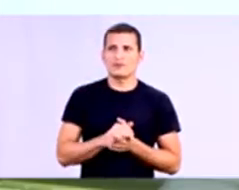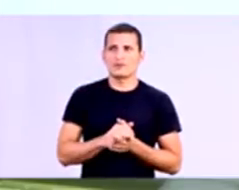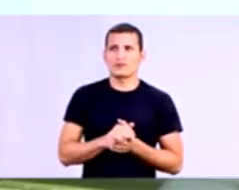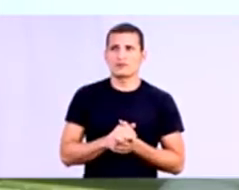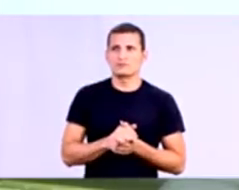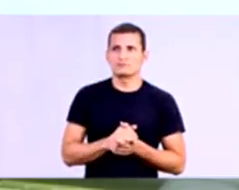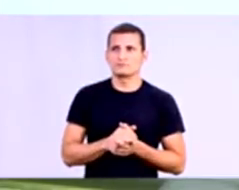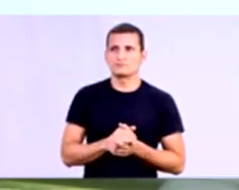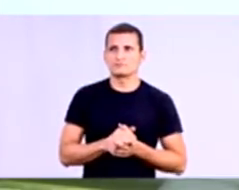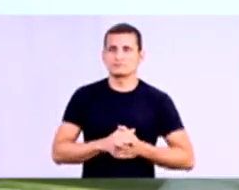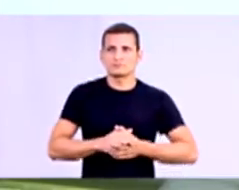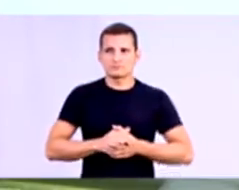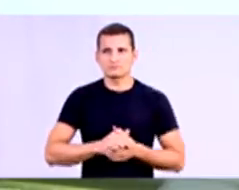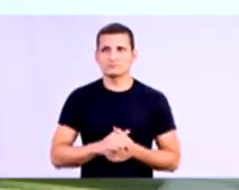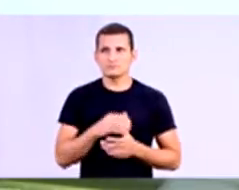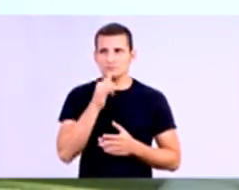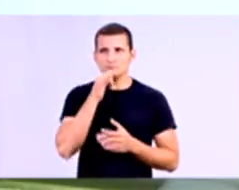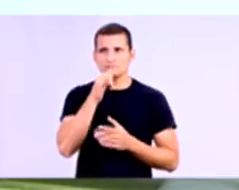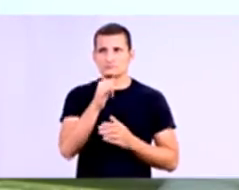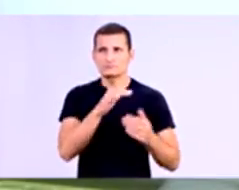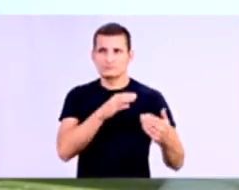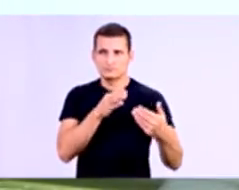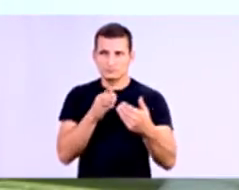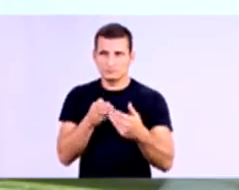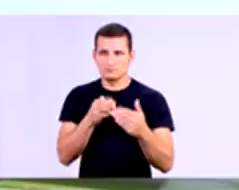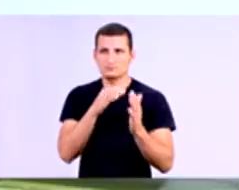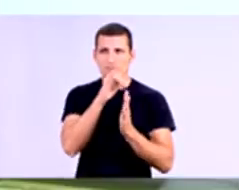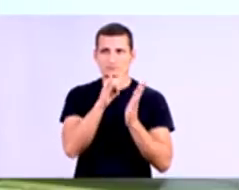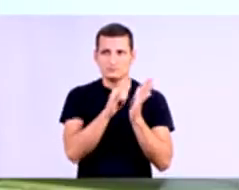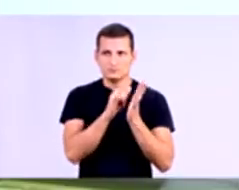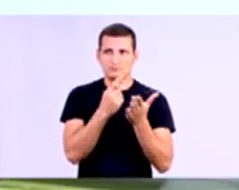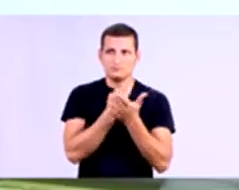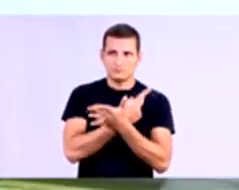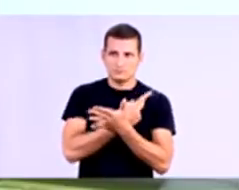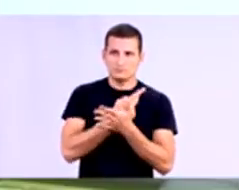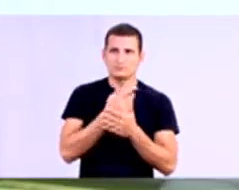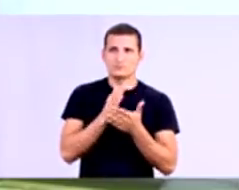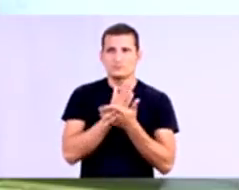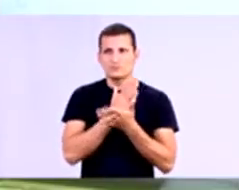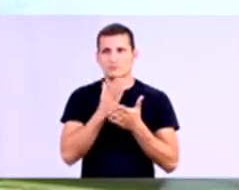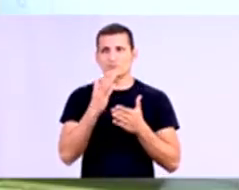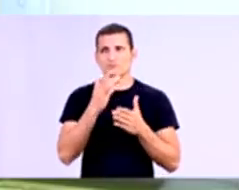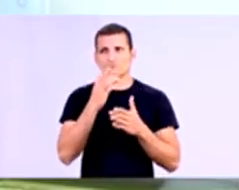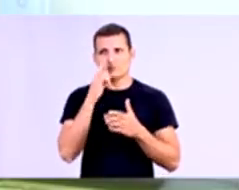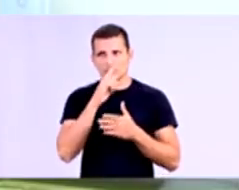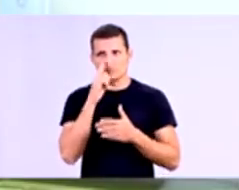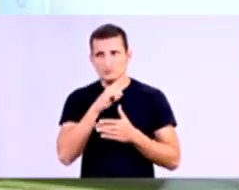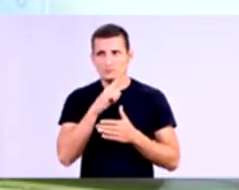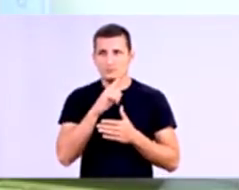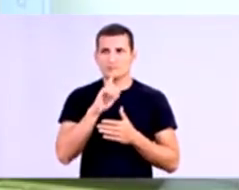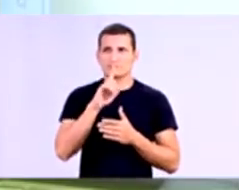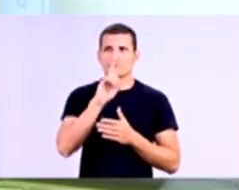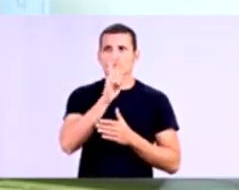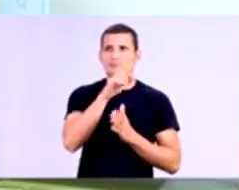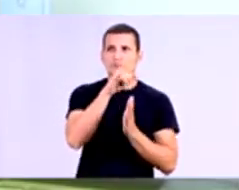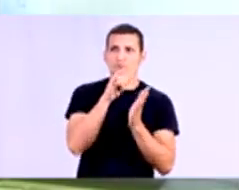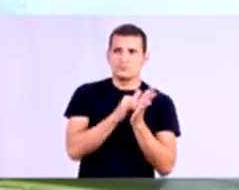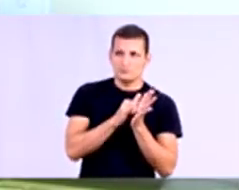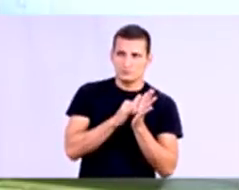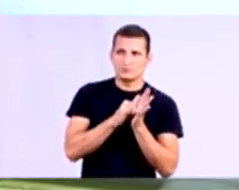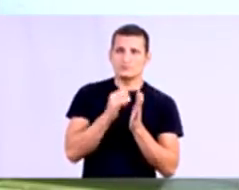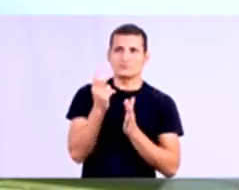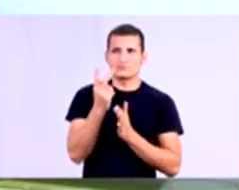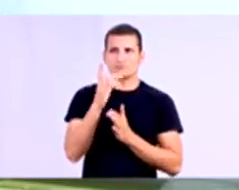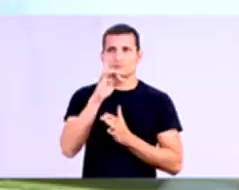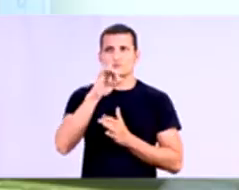porventura, durante a instalação, ocorreu algum erro, não foi instalado, não foi colocado